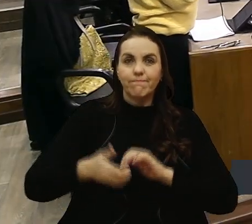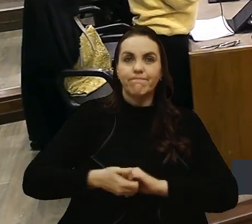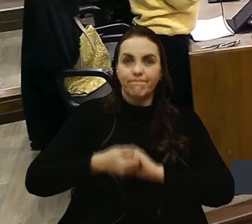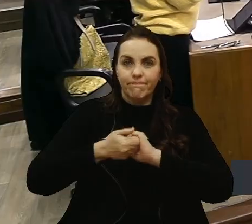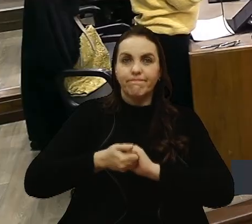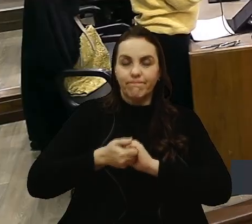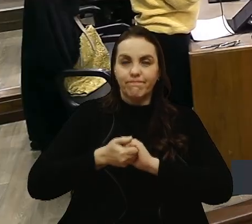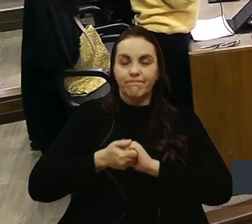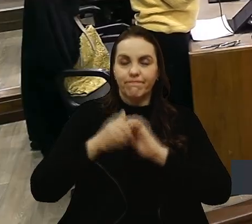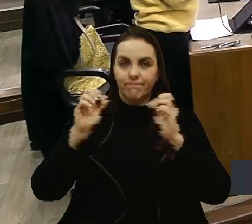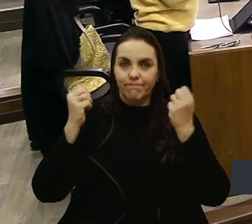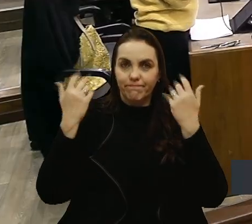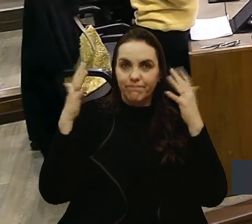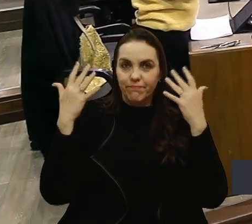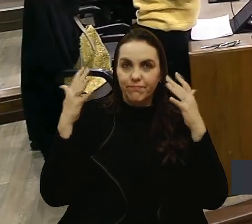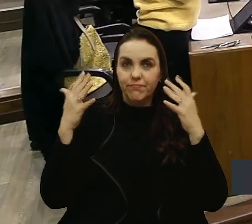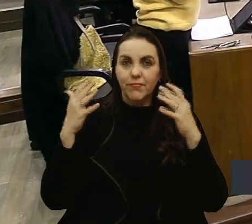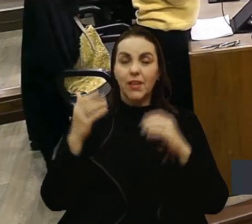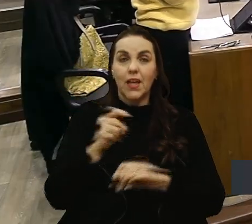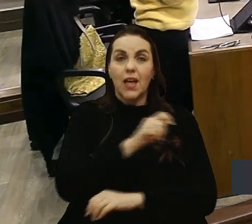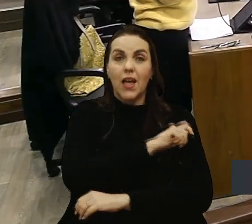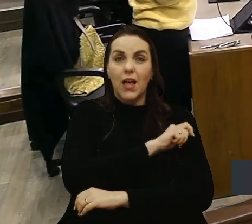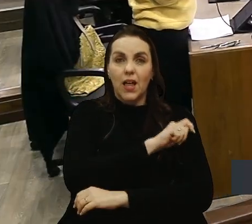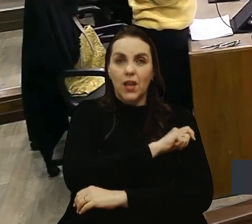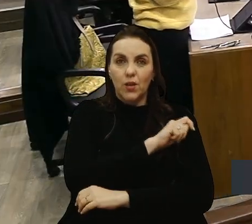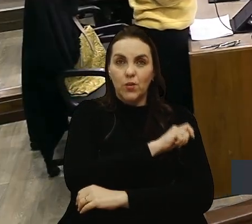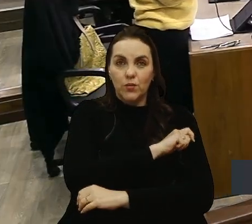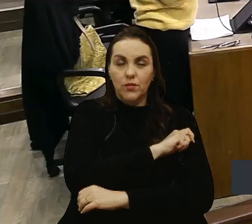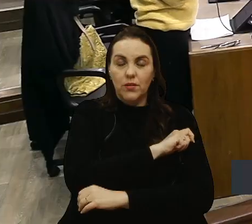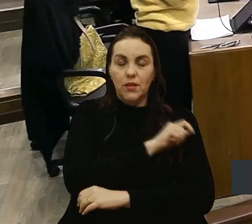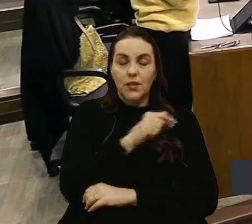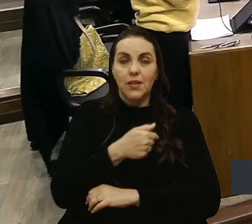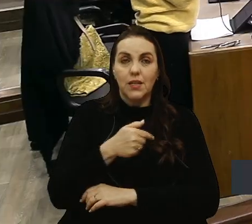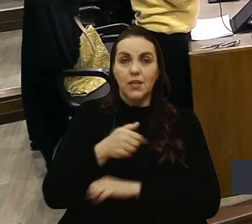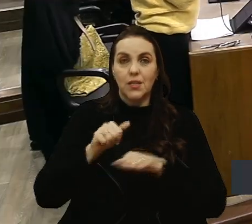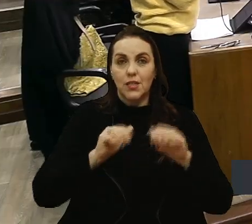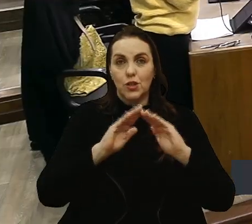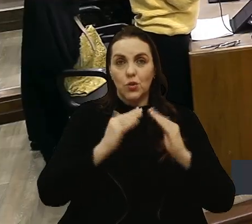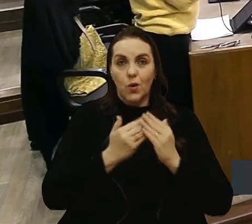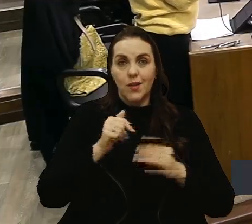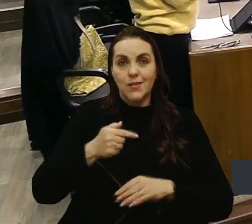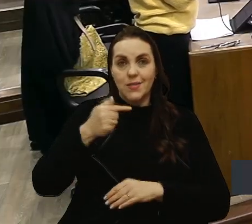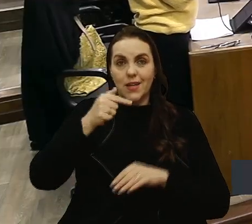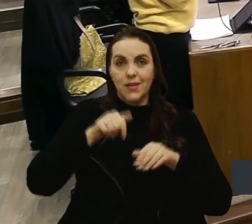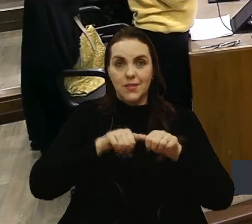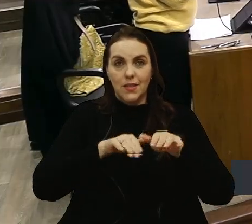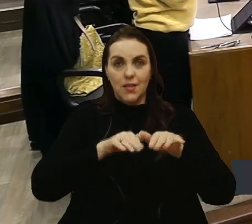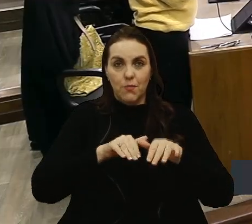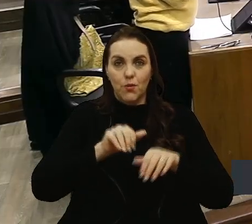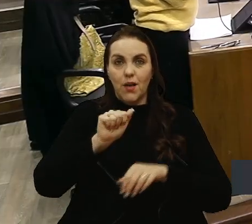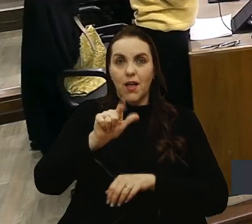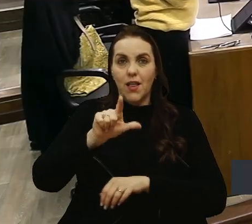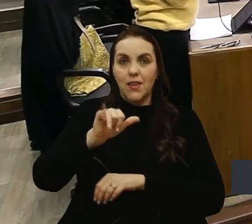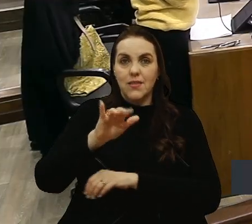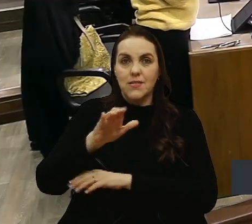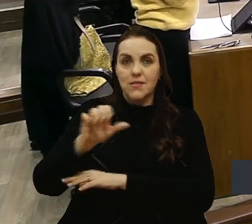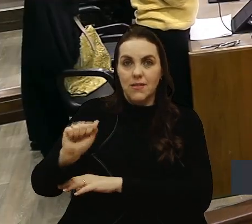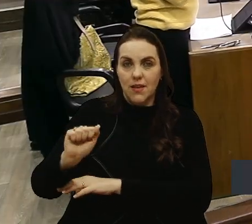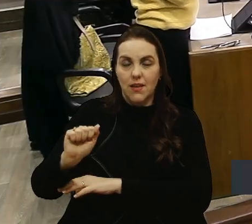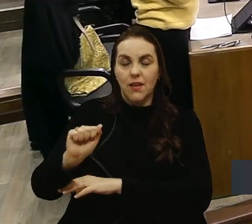e um voto de louvor a uma aluna da Escola 7 de Setembro, a Alicia Guerra Silva,